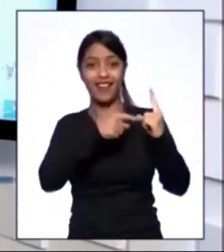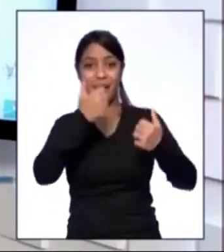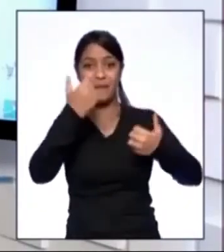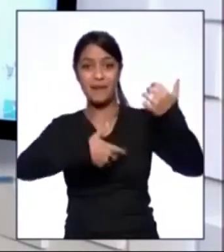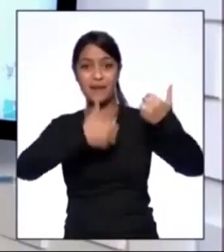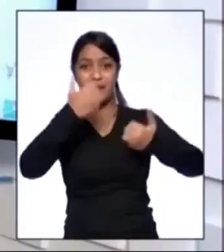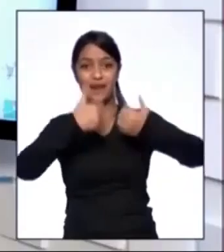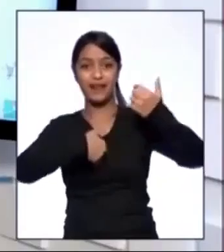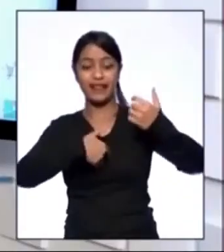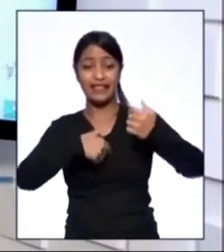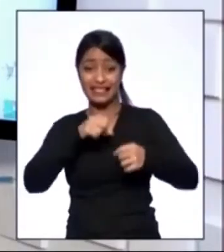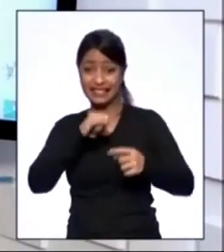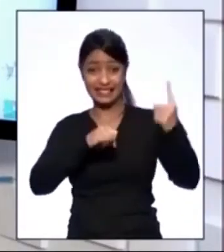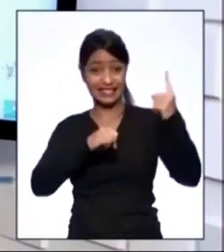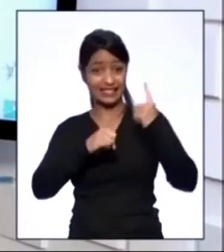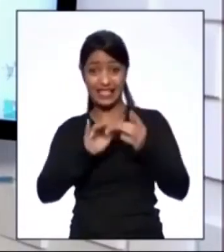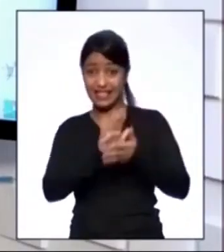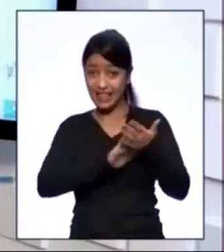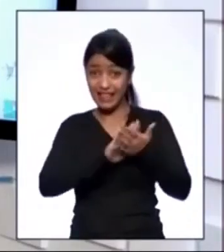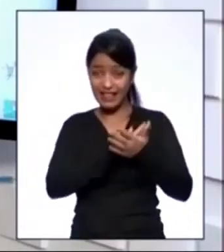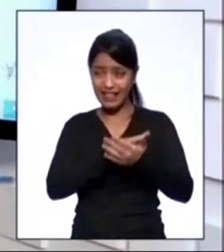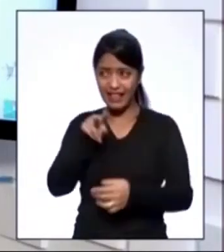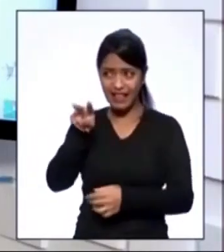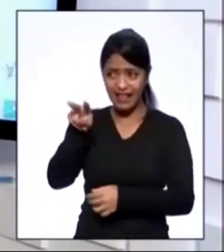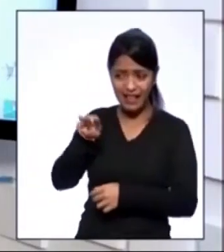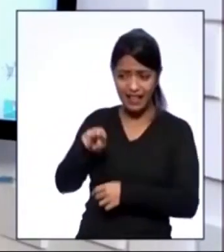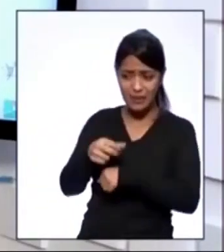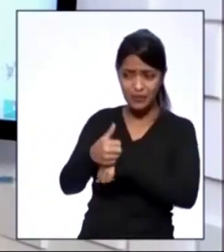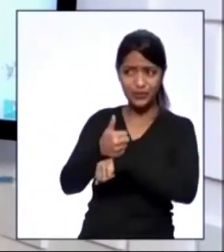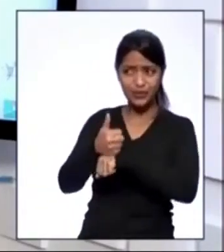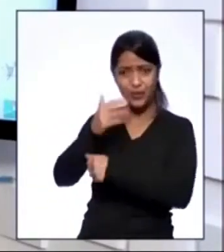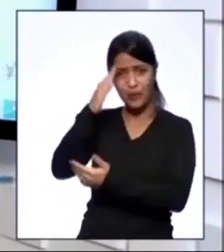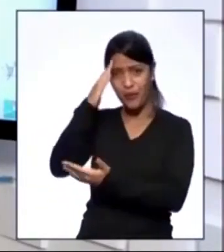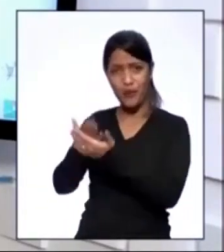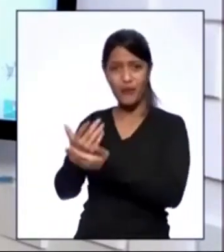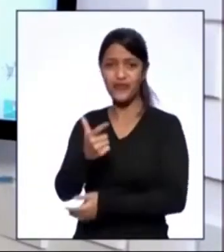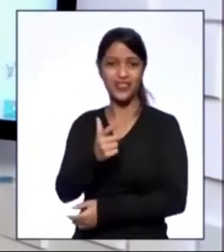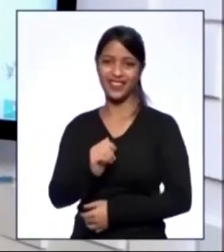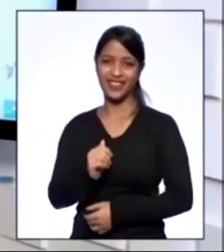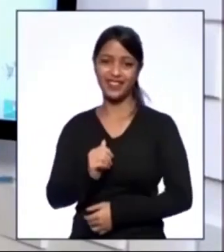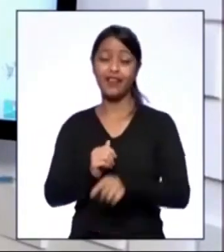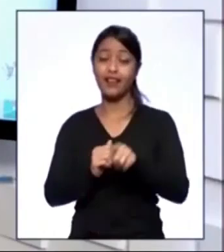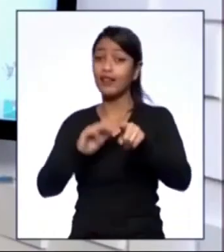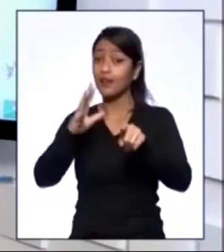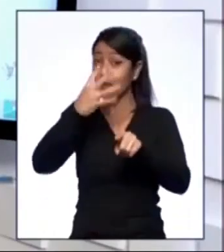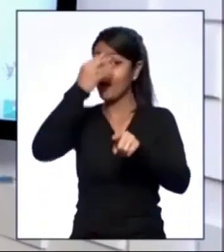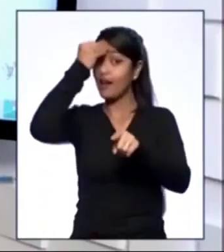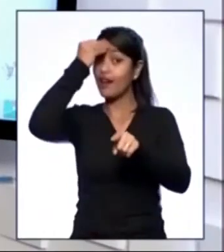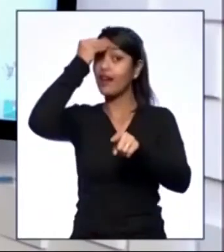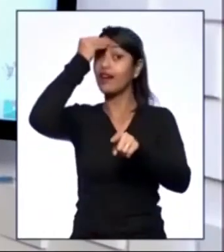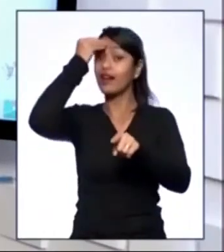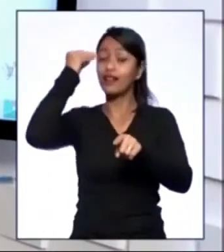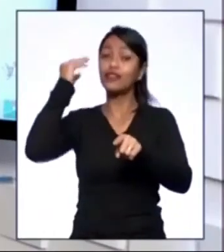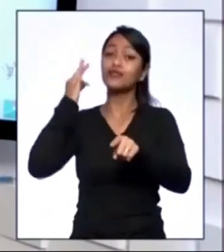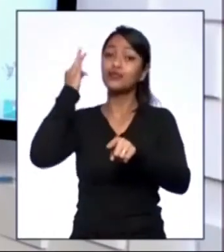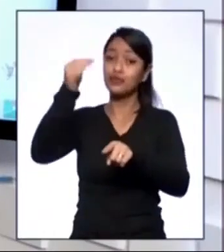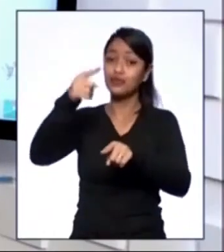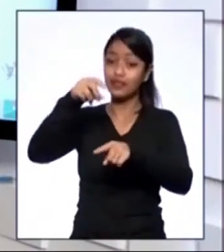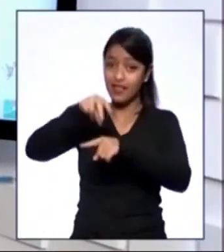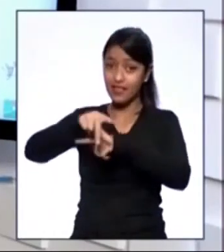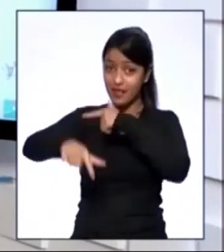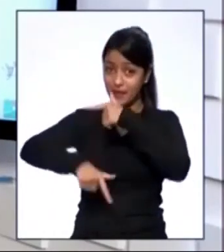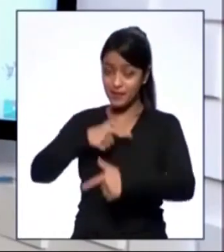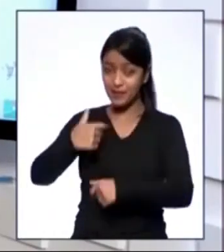tem a ver com isso. Beleza? Guarde isso aí na sua memória, porque um dia você vai lembrar do que eu estou te dizendo aqui e vai pensar